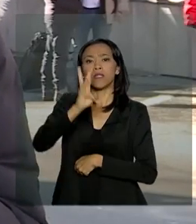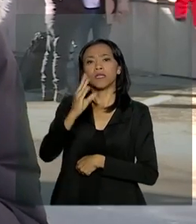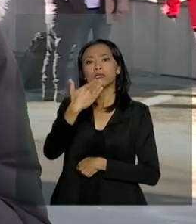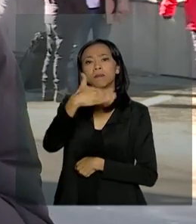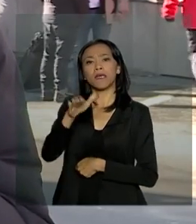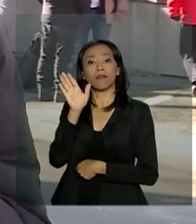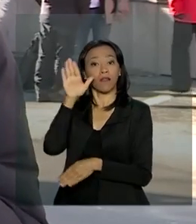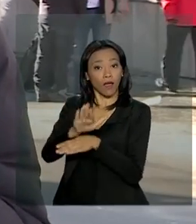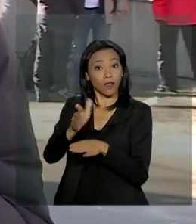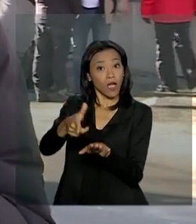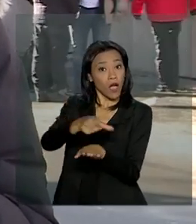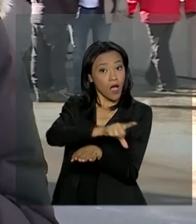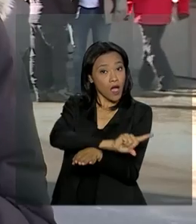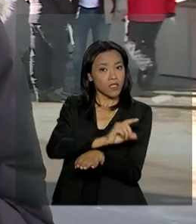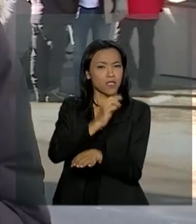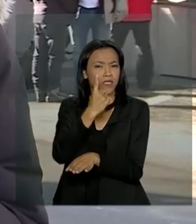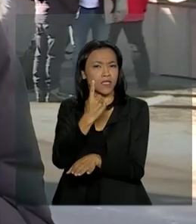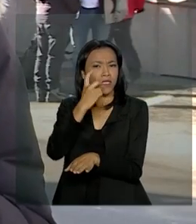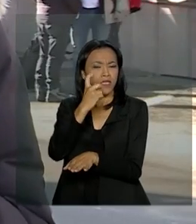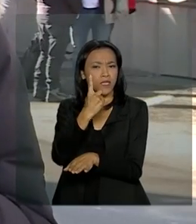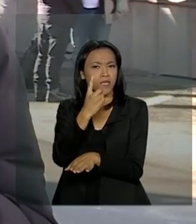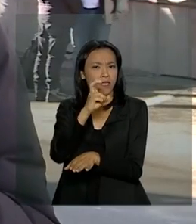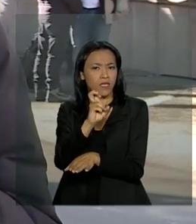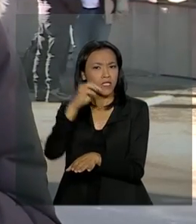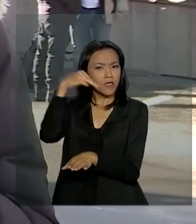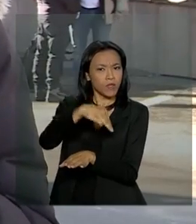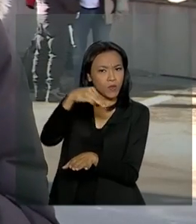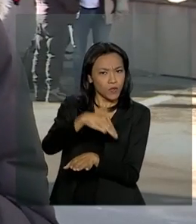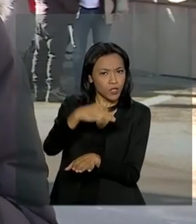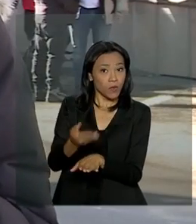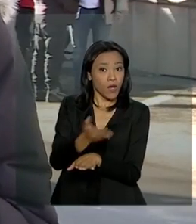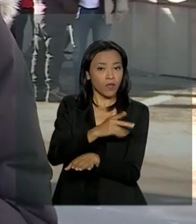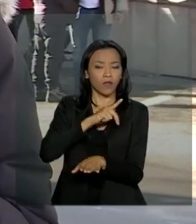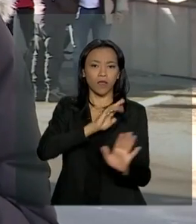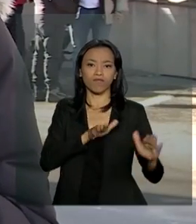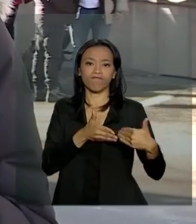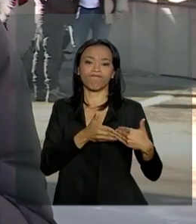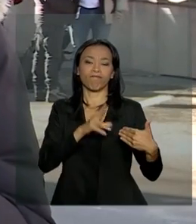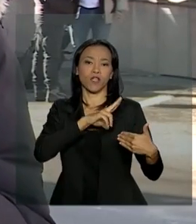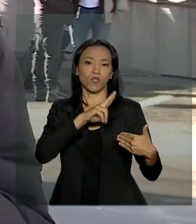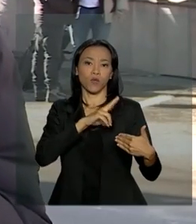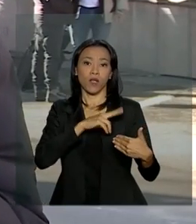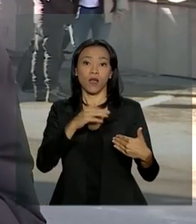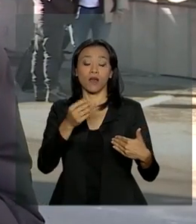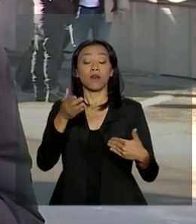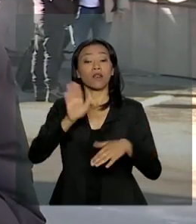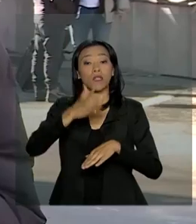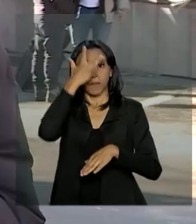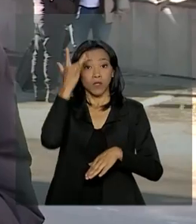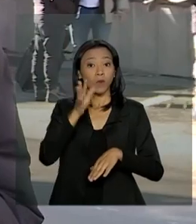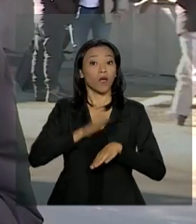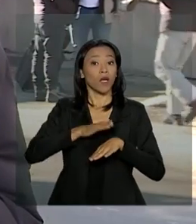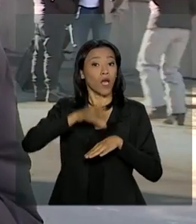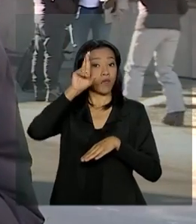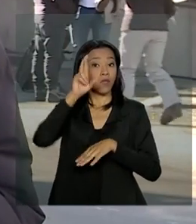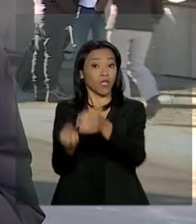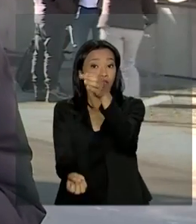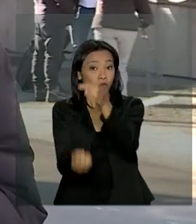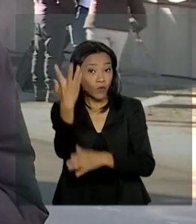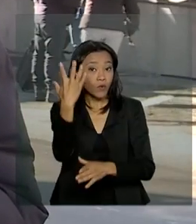Antes disso, uns 15 minutinhos antes, ele tem um encontro privado com o fundador do Fórum Econômico Mundial, Klaus